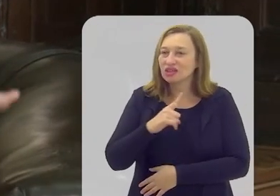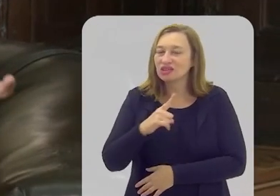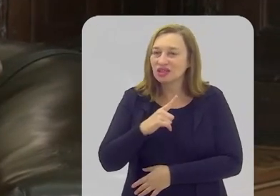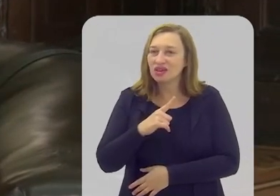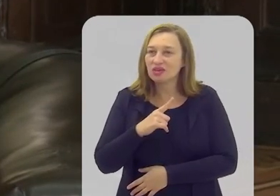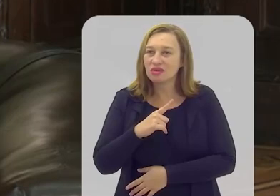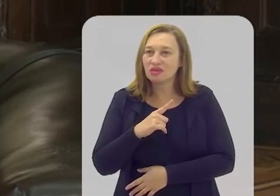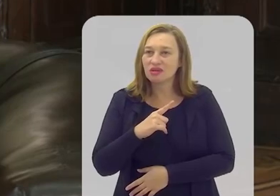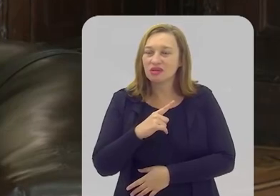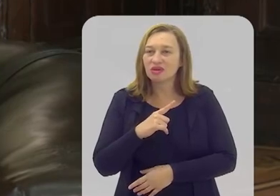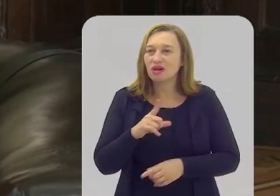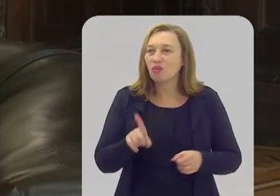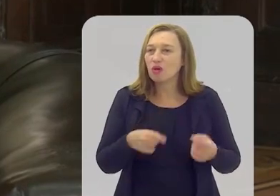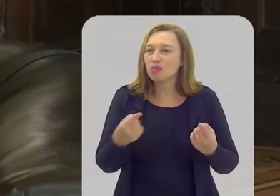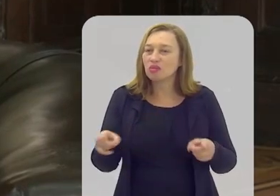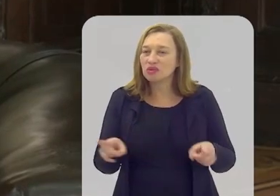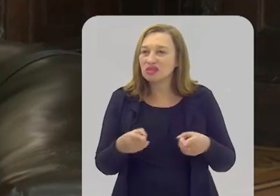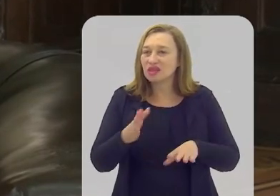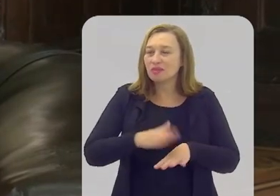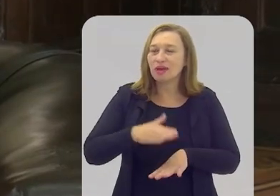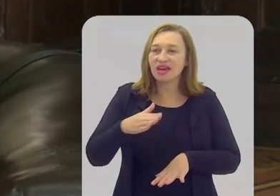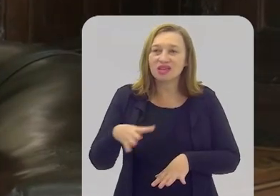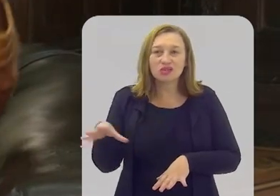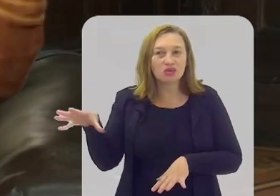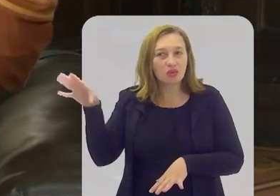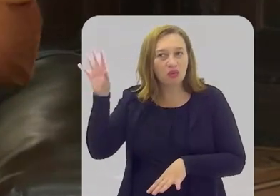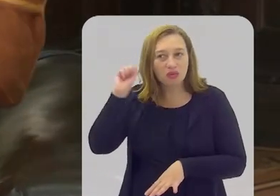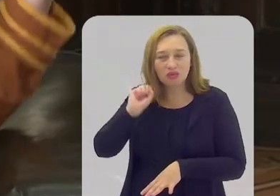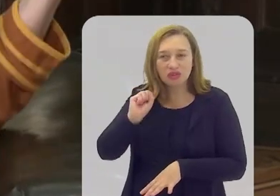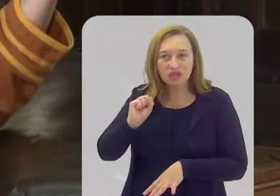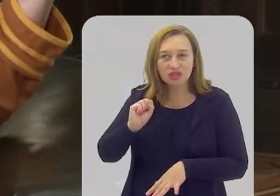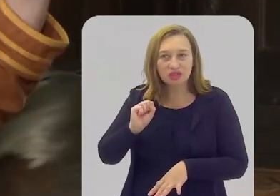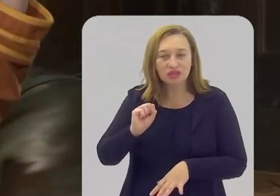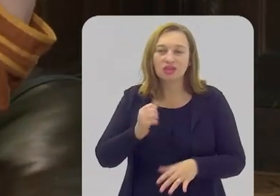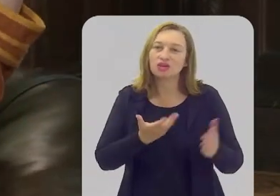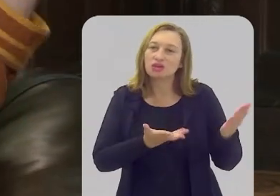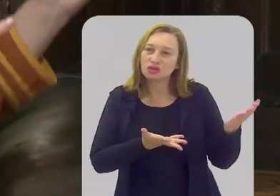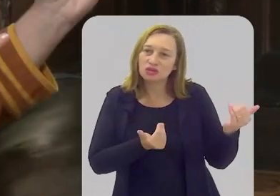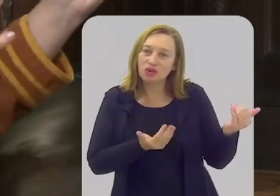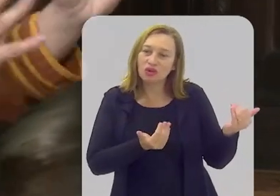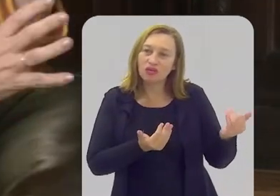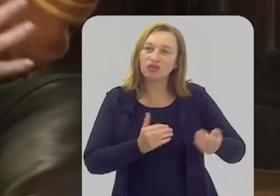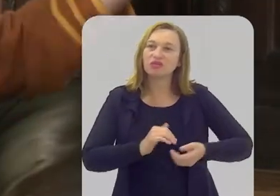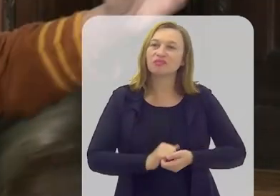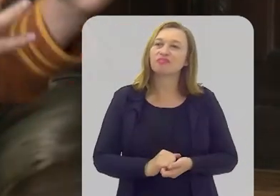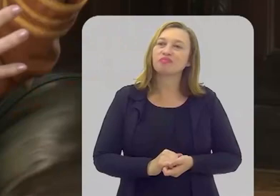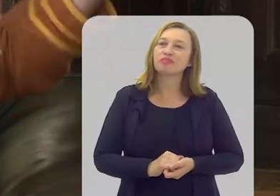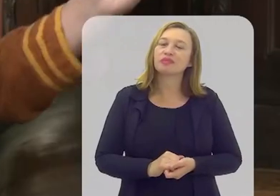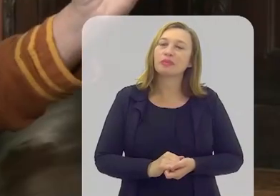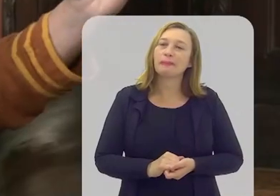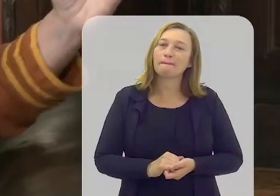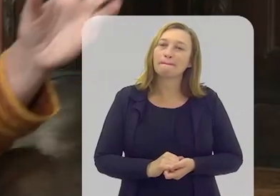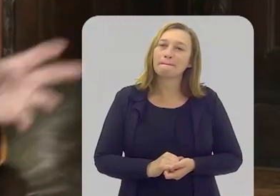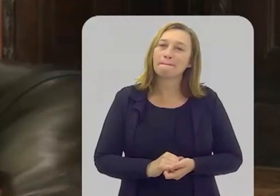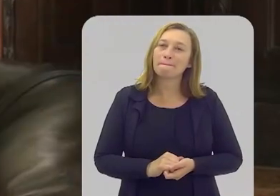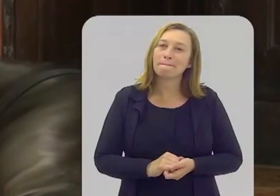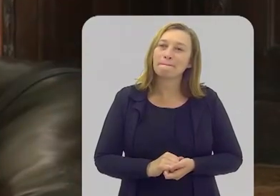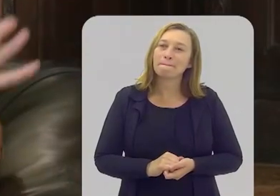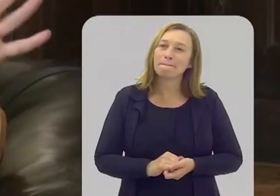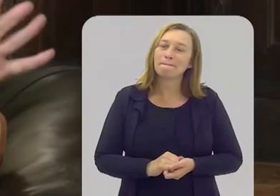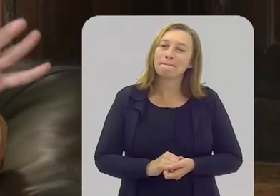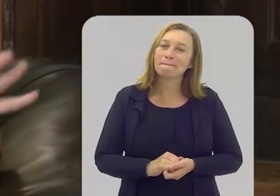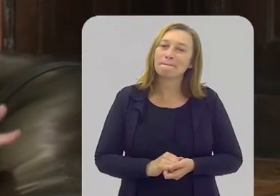tem um trap também. Eu tenho uma música trap, que inclusive ela é uma das mais ouvidas, porque tem um público jovem, eu tenho essa proposta de